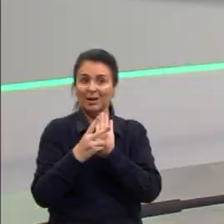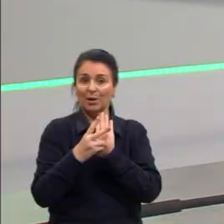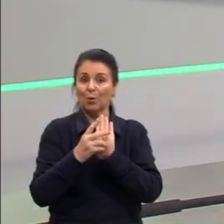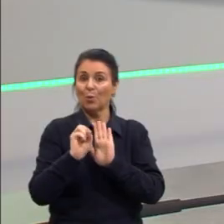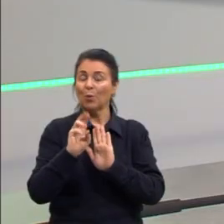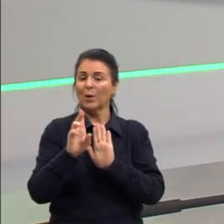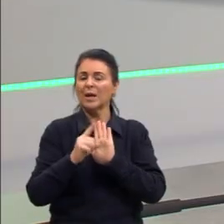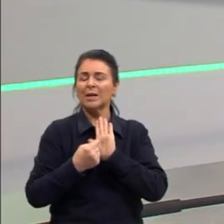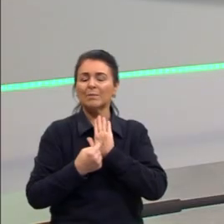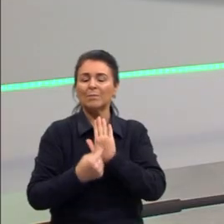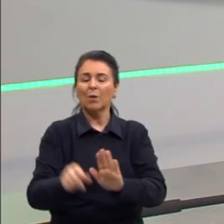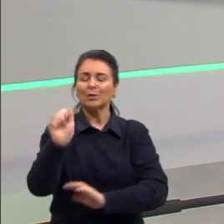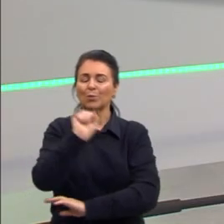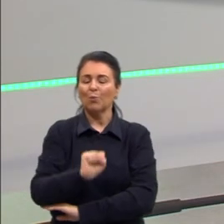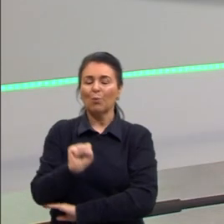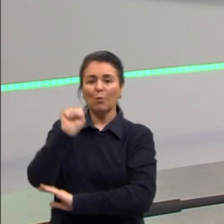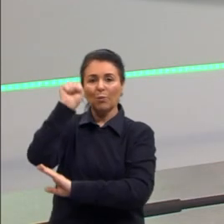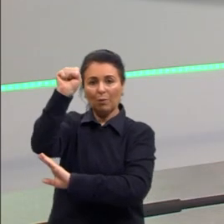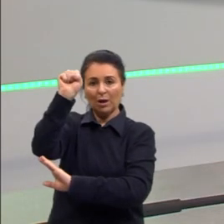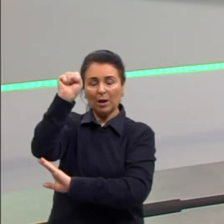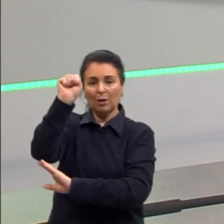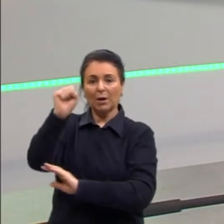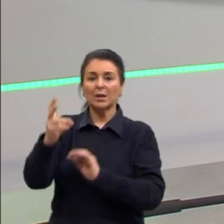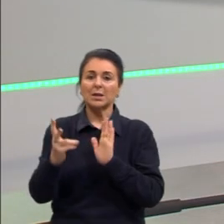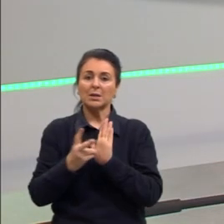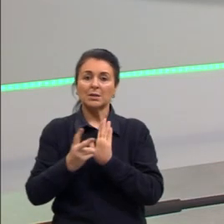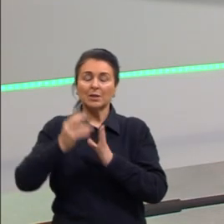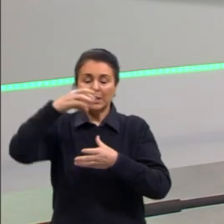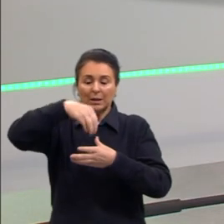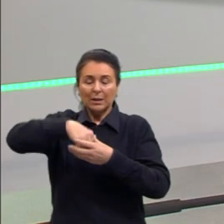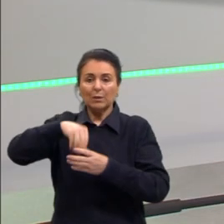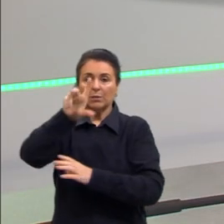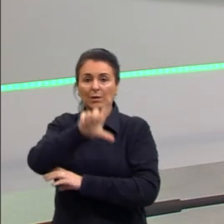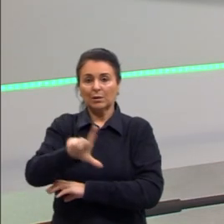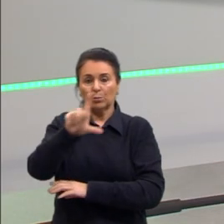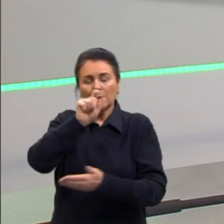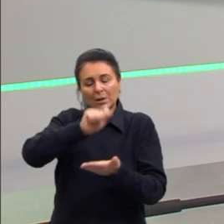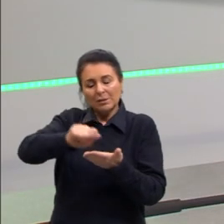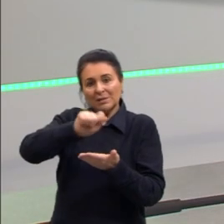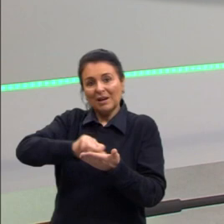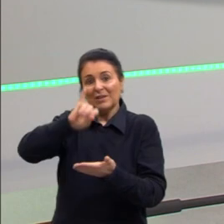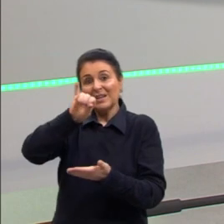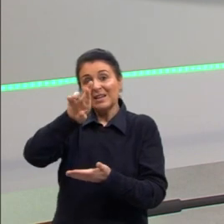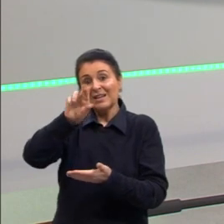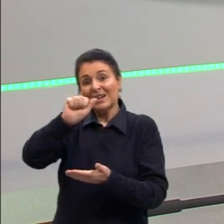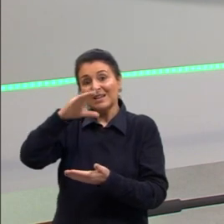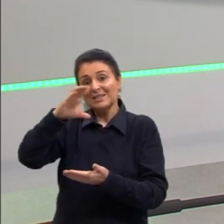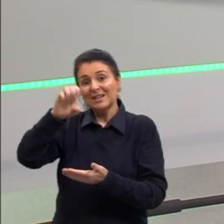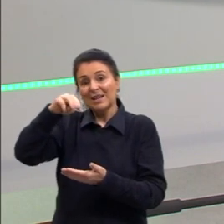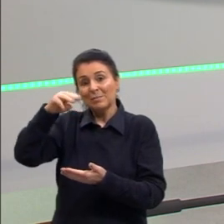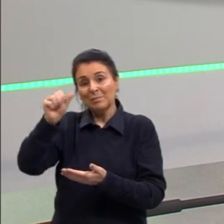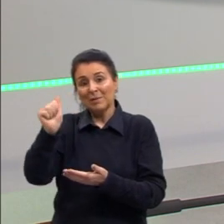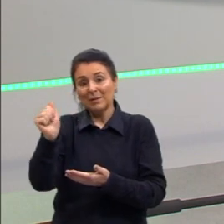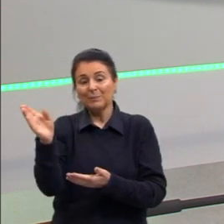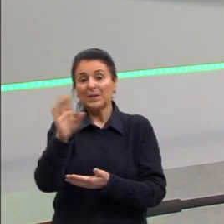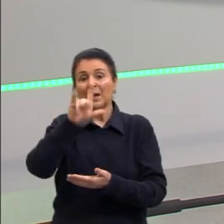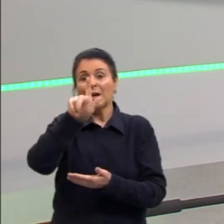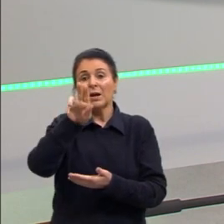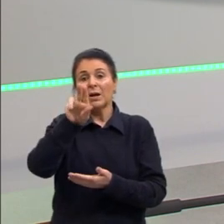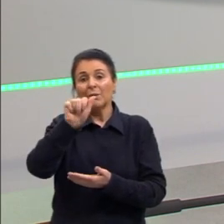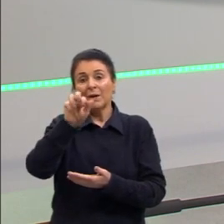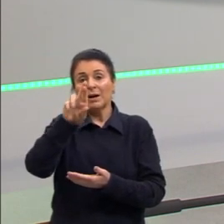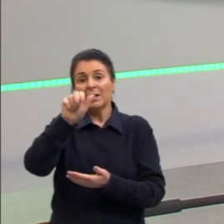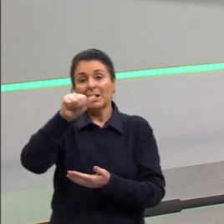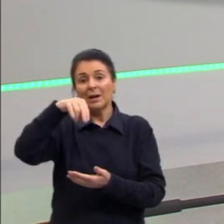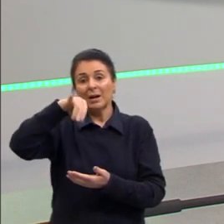traz aquele herói indígena para dentro da literatura ele que escreve Iracema ele que escreve O Guarani ele escreve